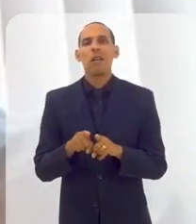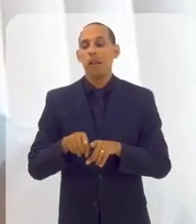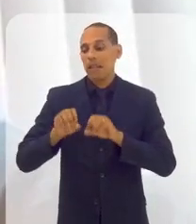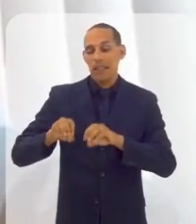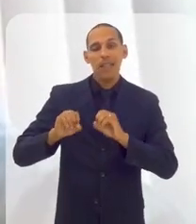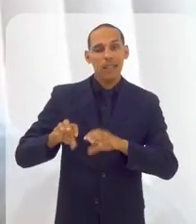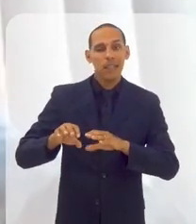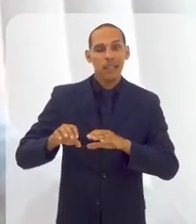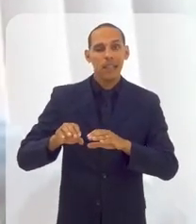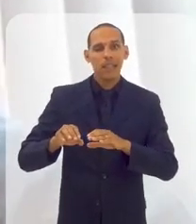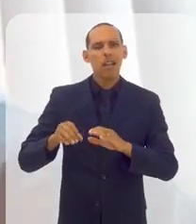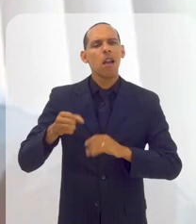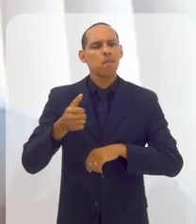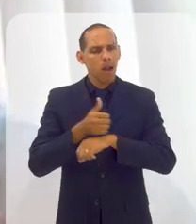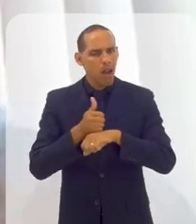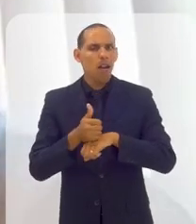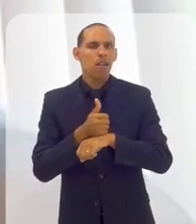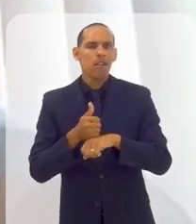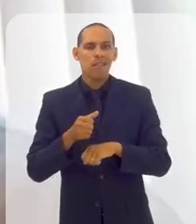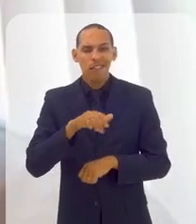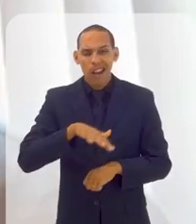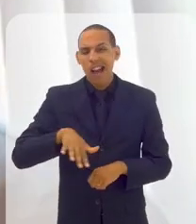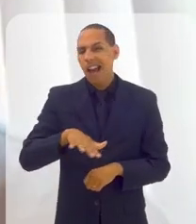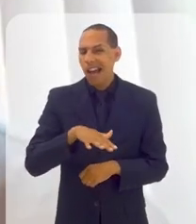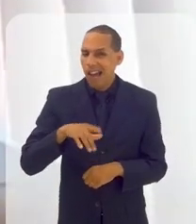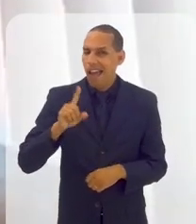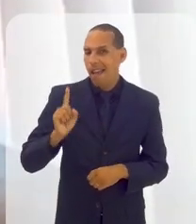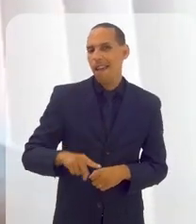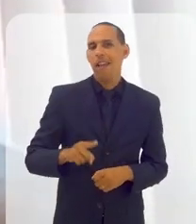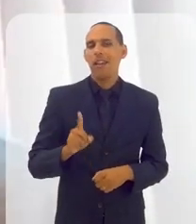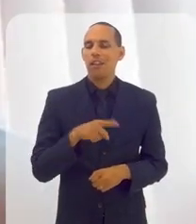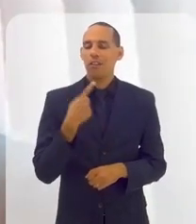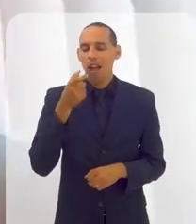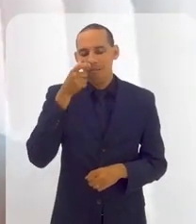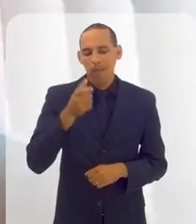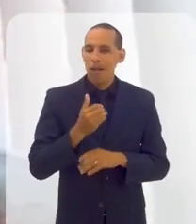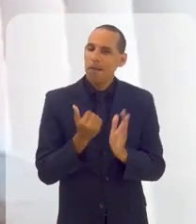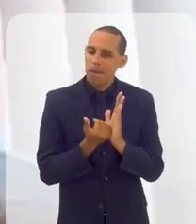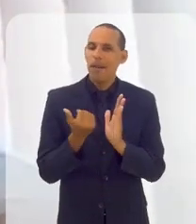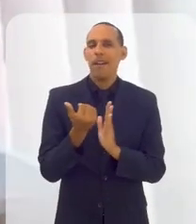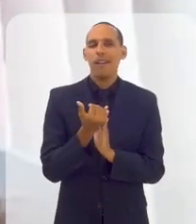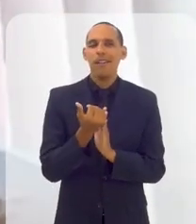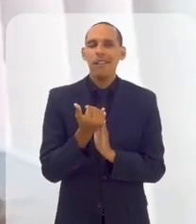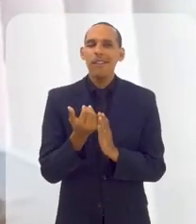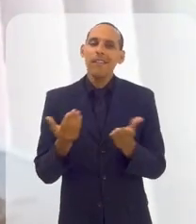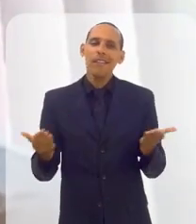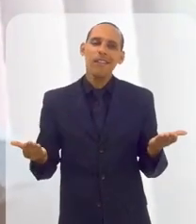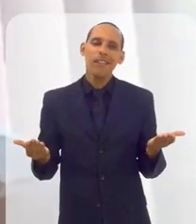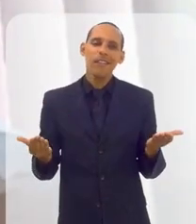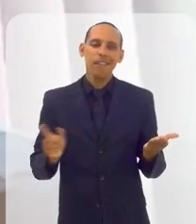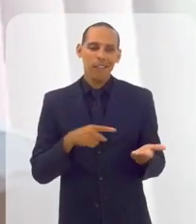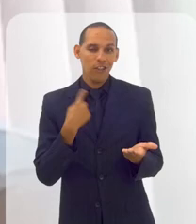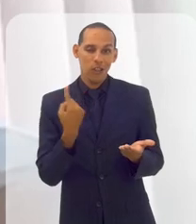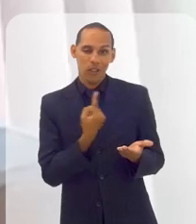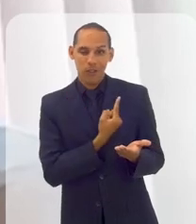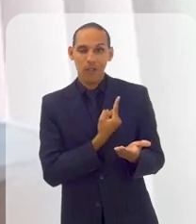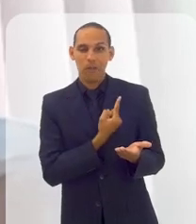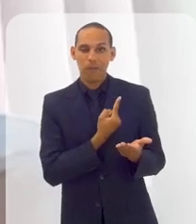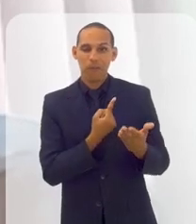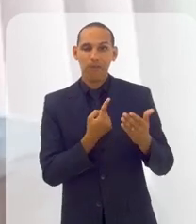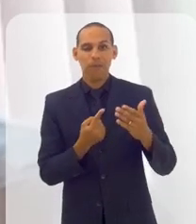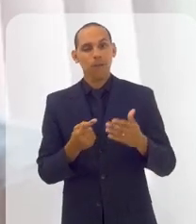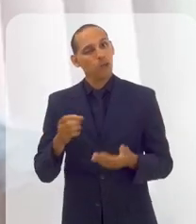educação, discutir o ensino profissional, que é uma área que é a área que nos interessa mais de perto. Então,